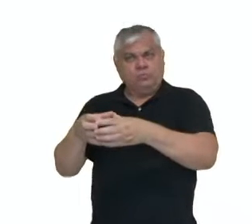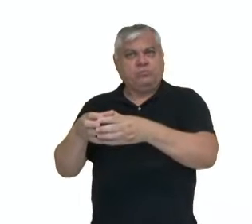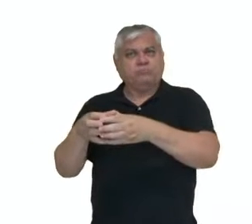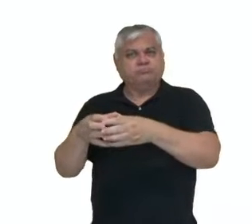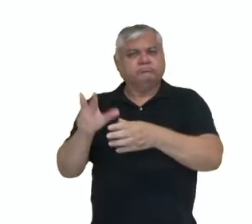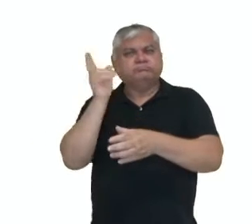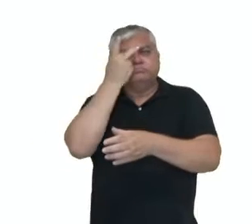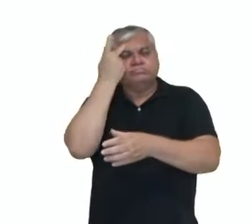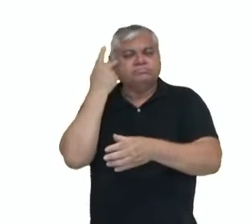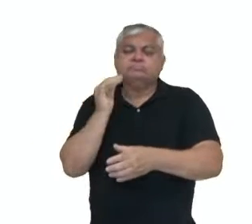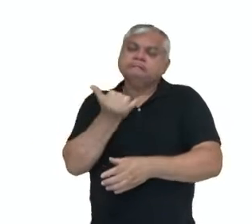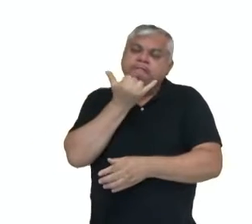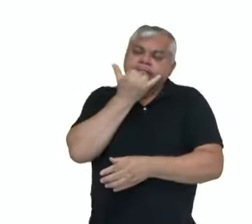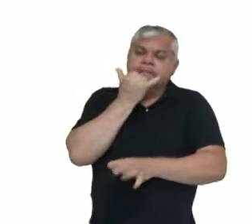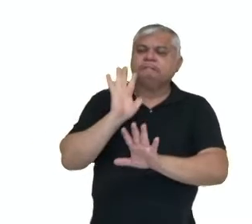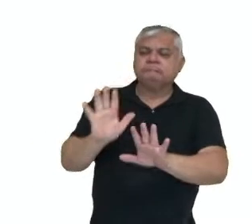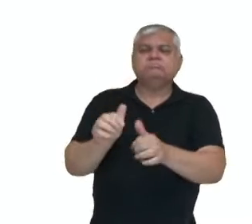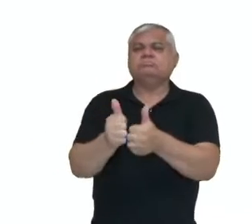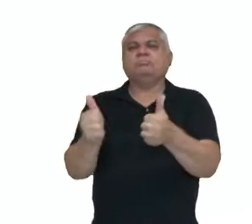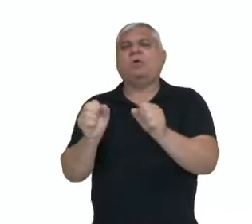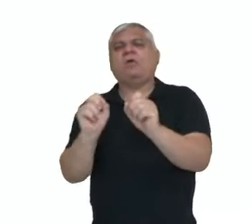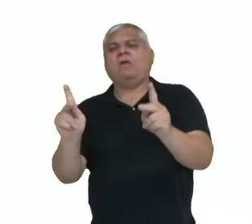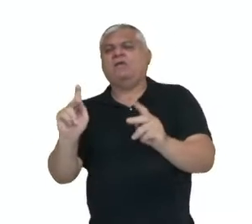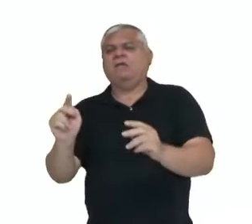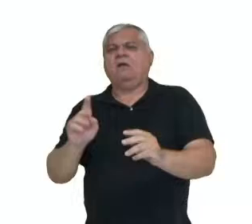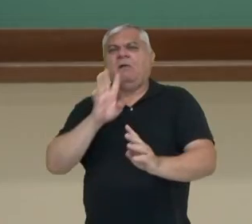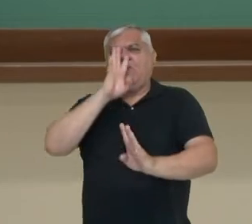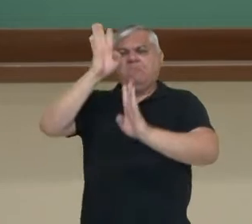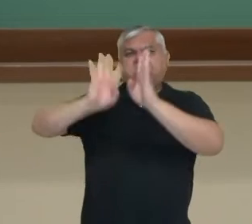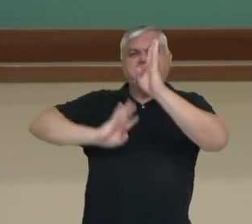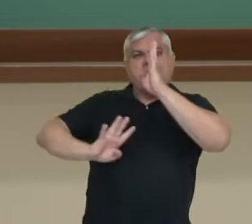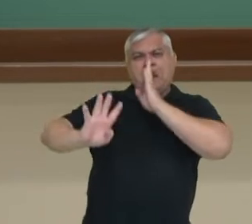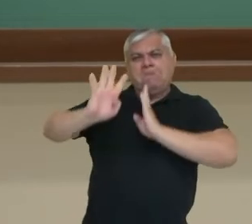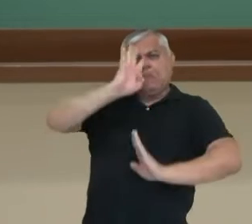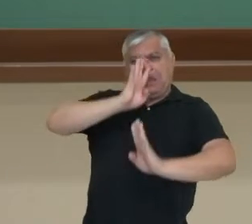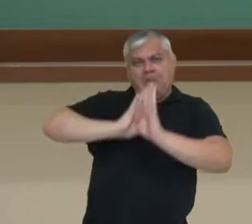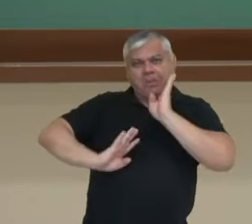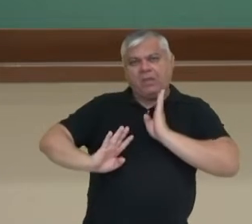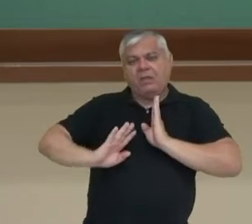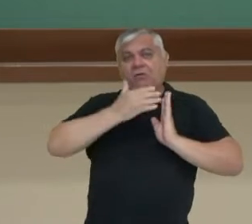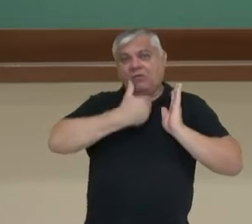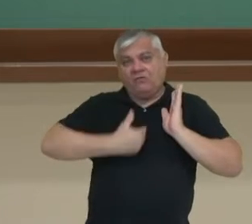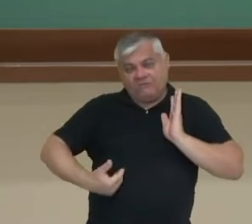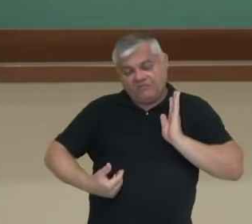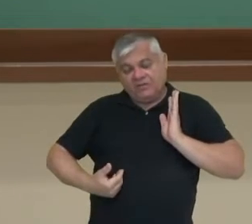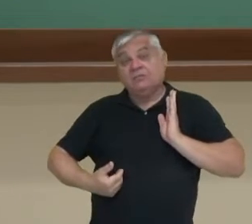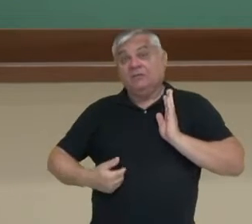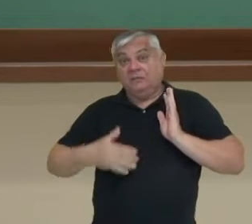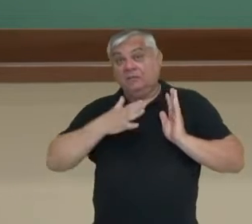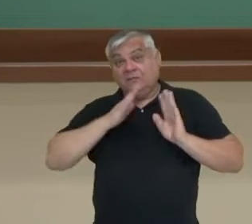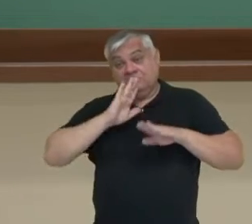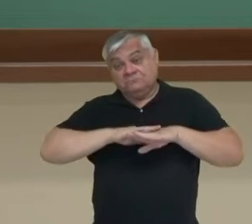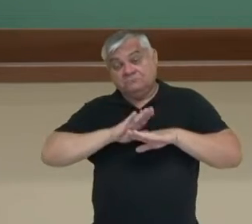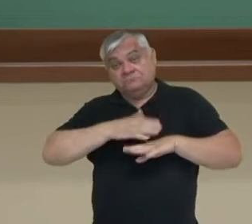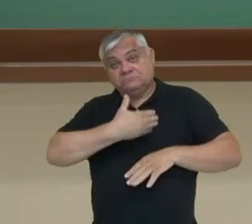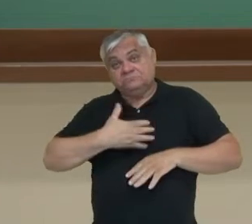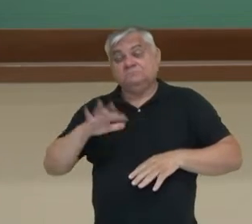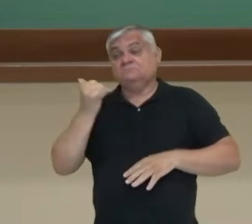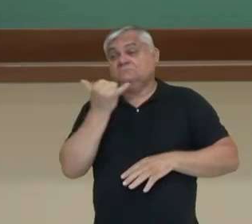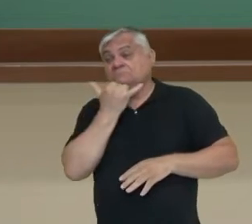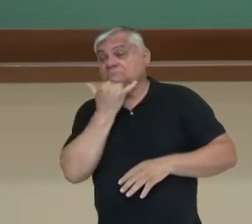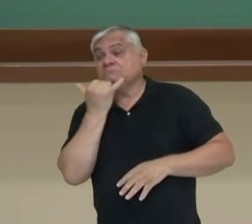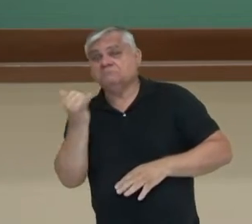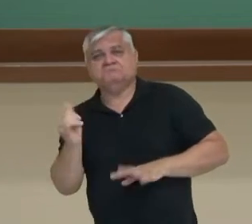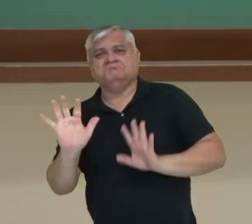pessoas, geralmente por uma ofensa política. Então, a anistia é um perdão que se dá para um crime cometido.